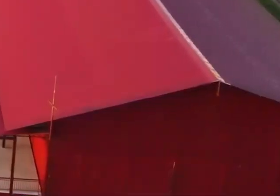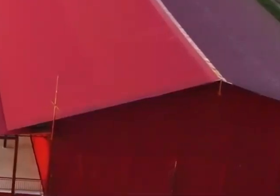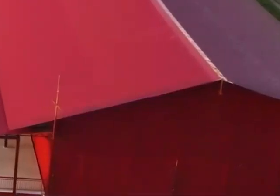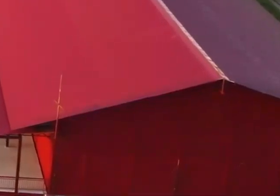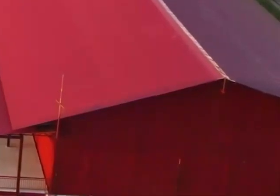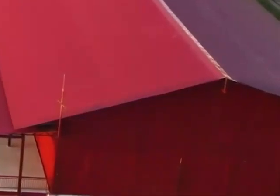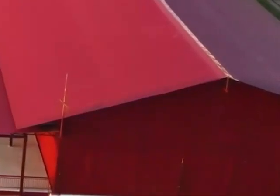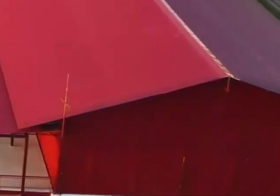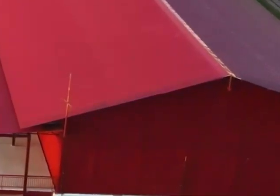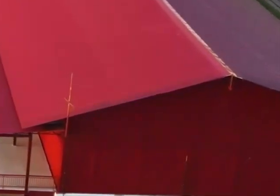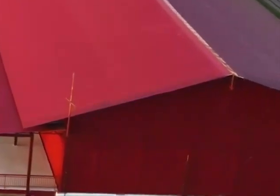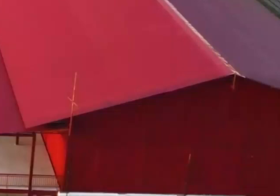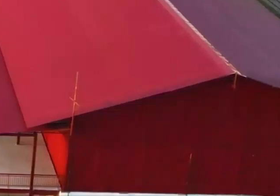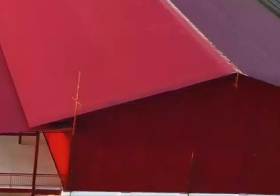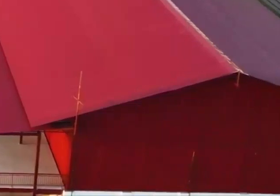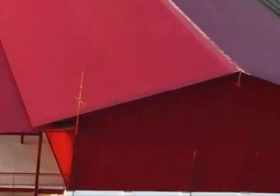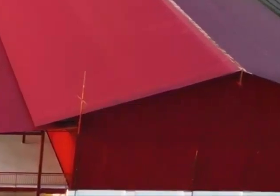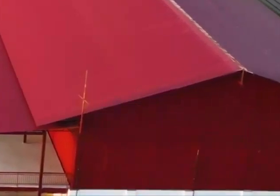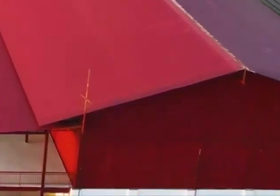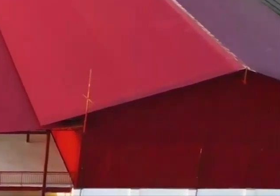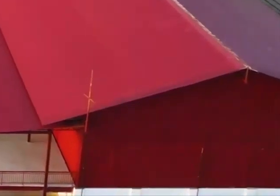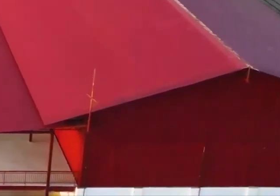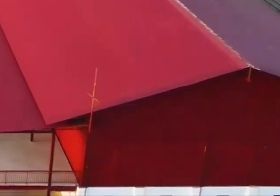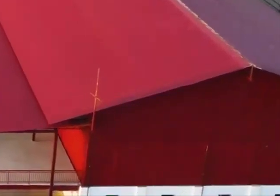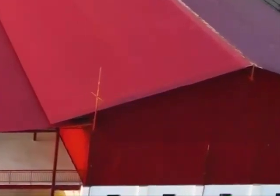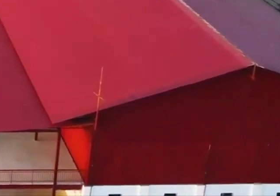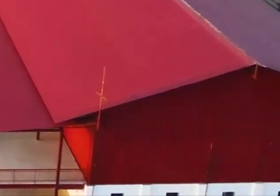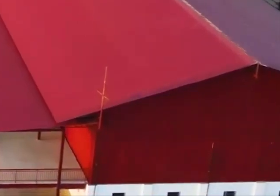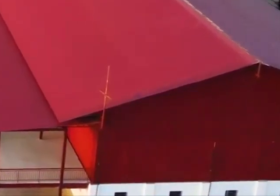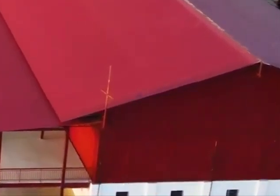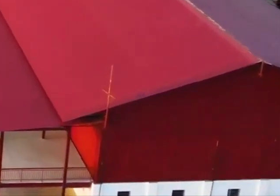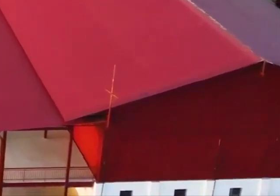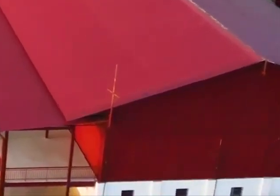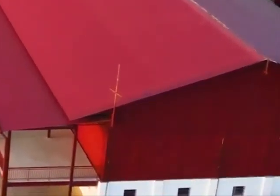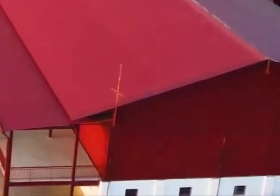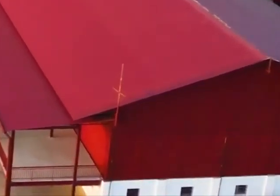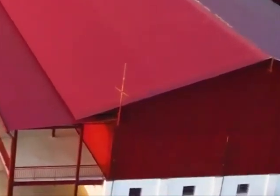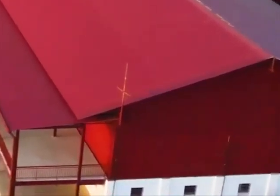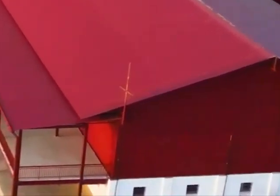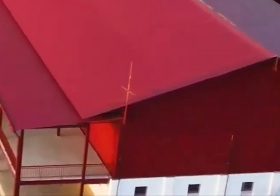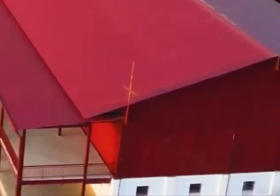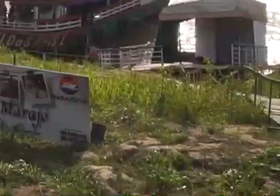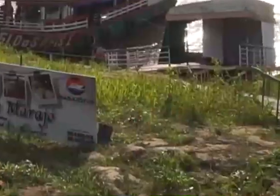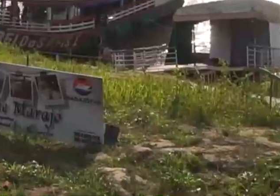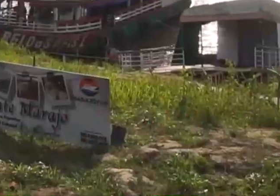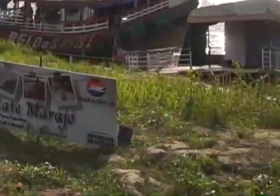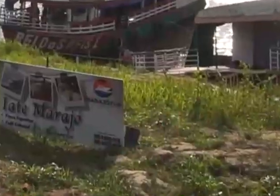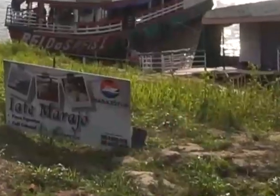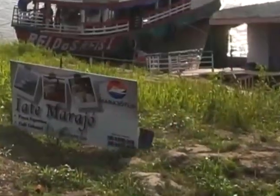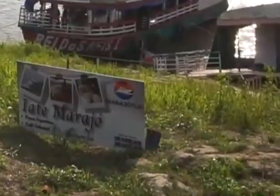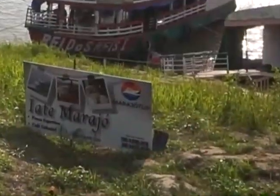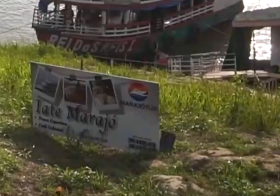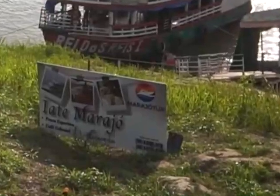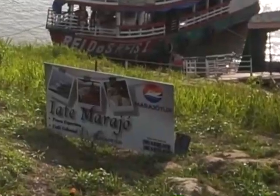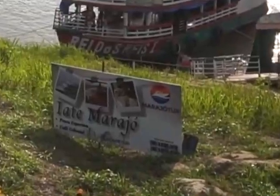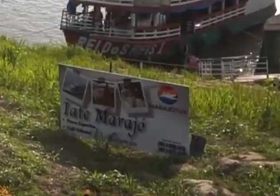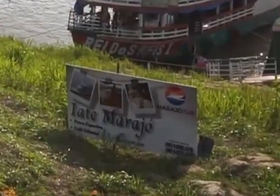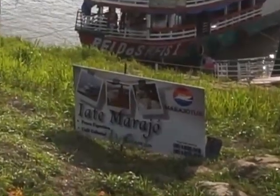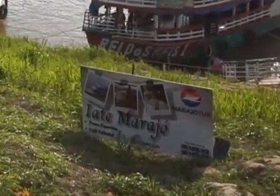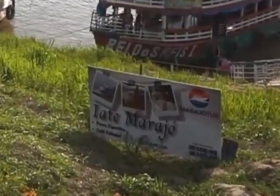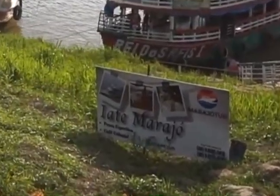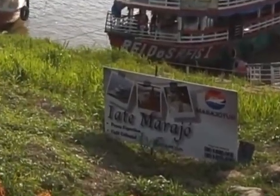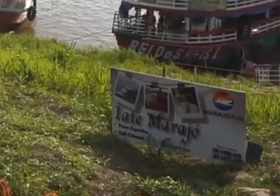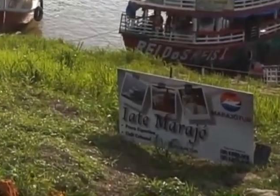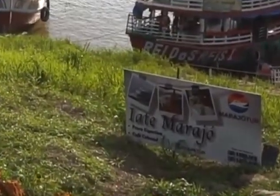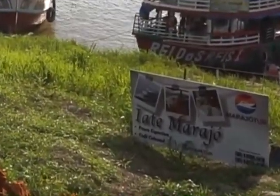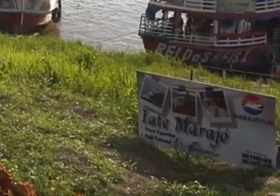uma grande rede hidrográfica. E essa rede hidrográfica compõe a bacia do Rio Madeira. E